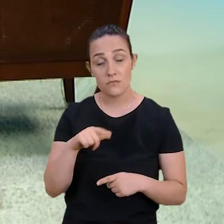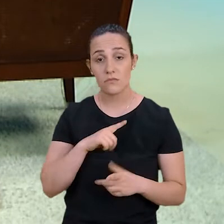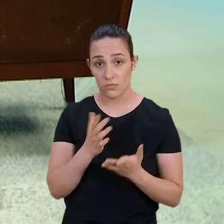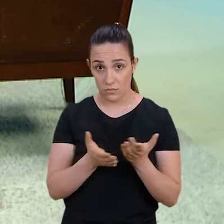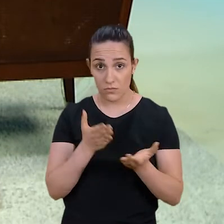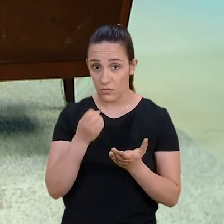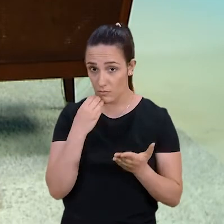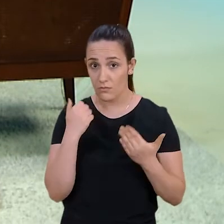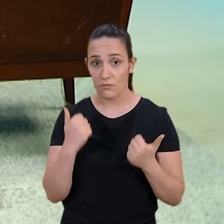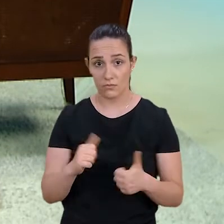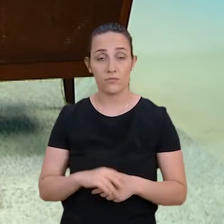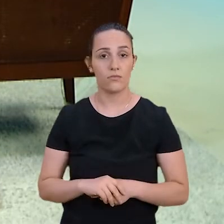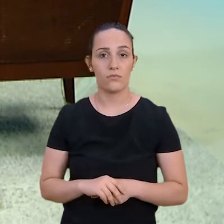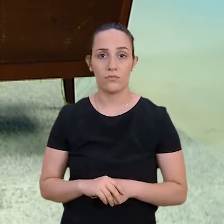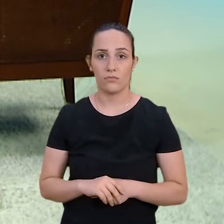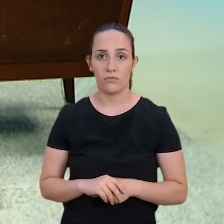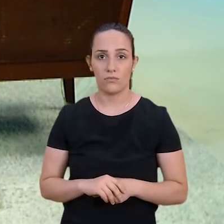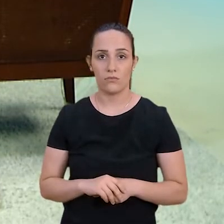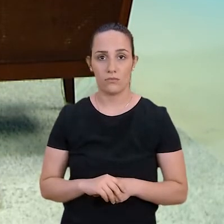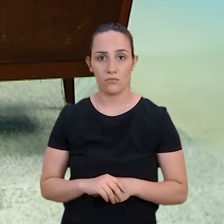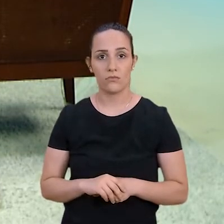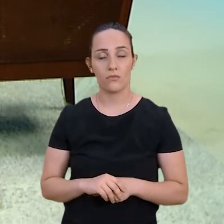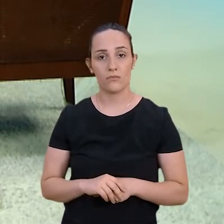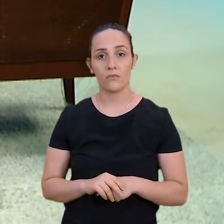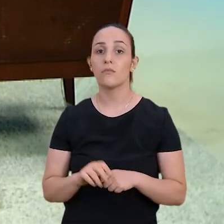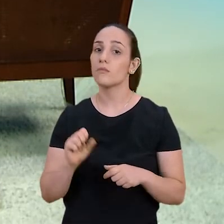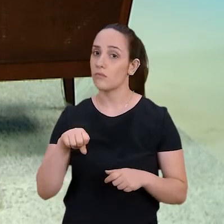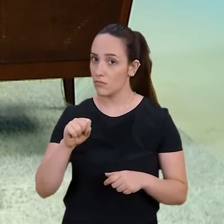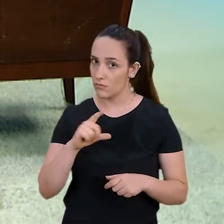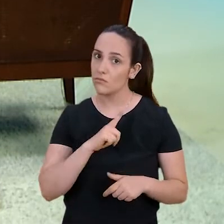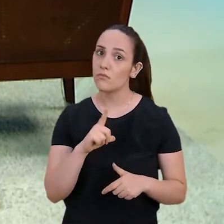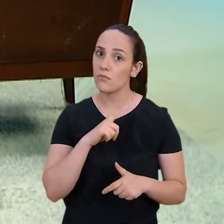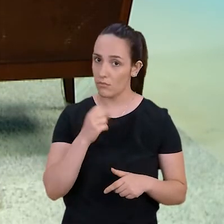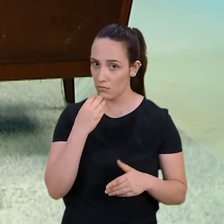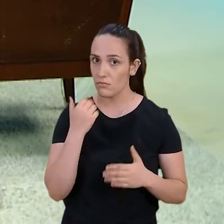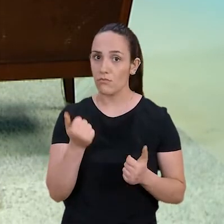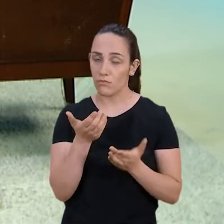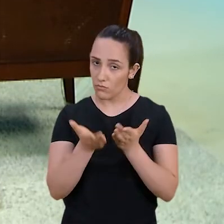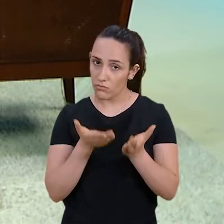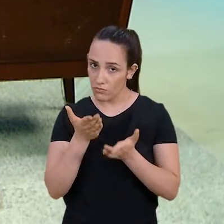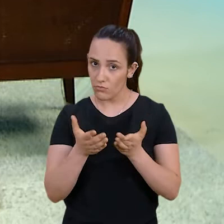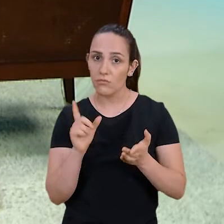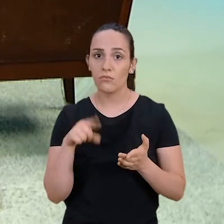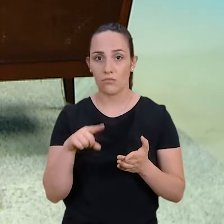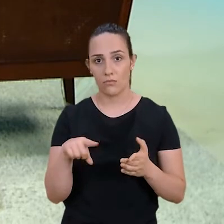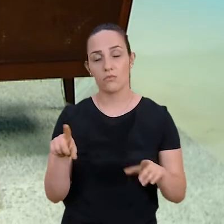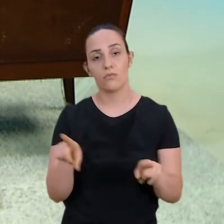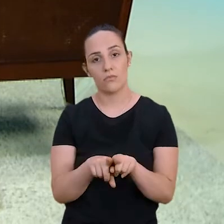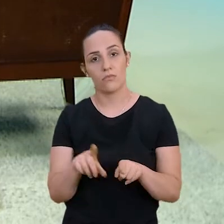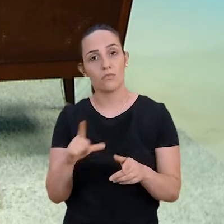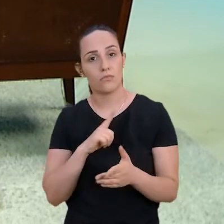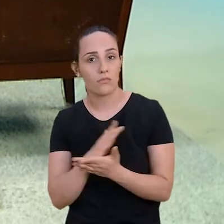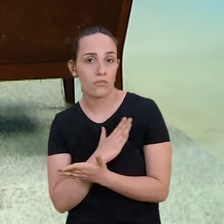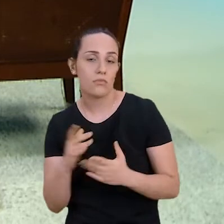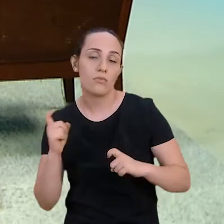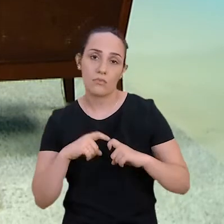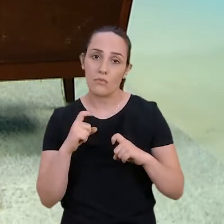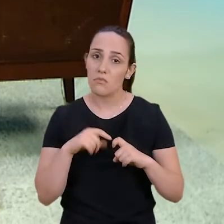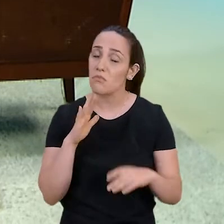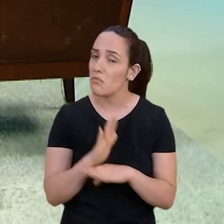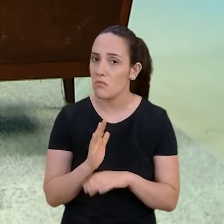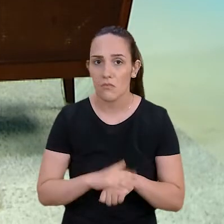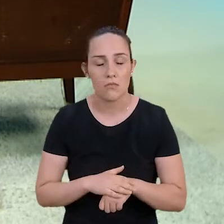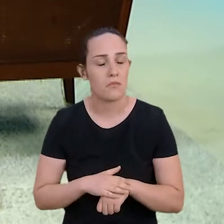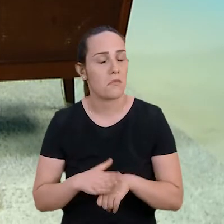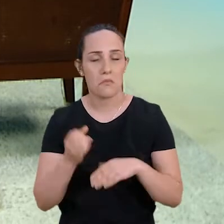tratamento bom aqui, que os profissionais não são bons. São. Nós temos bons tratamentos, nós temos até alguns, em termos de reabilitação,